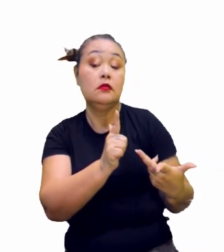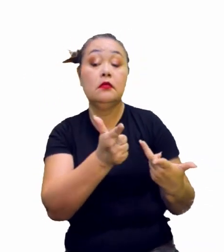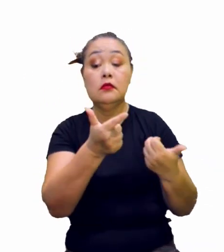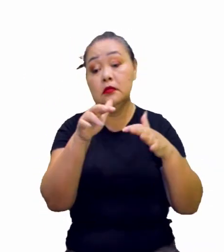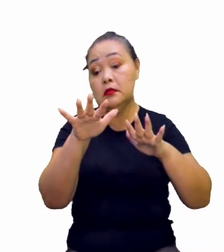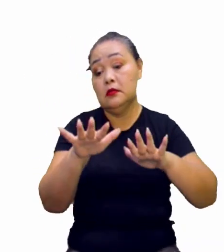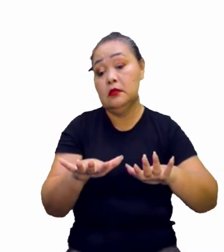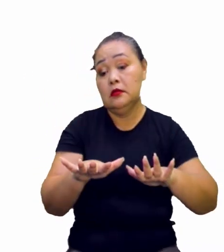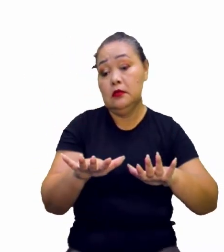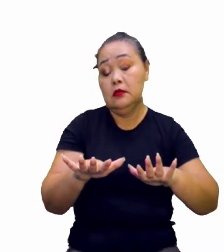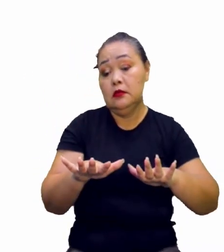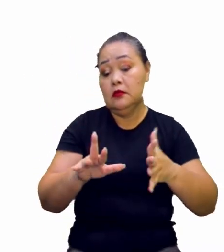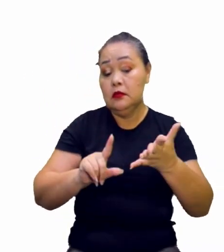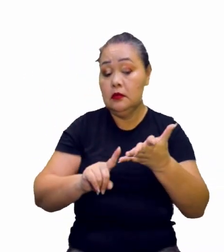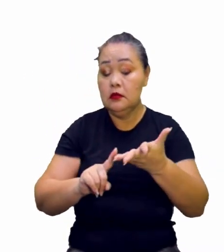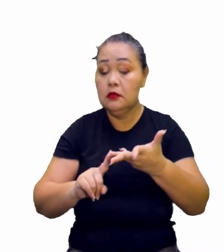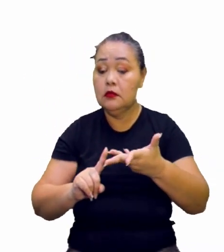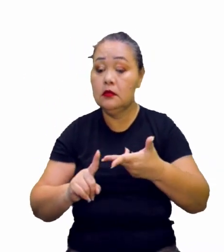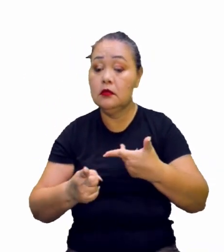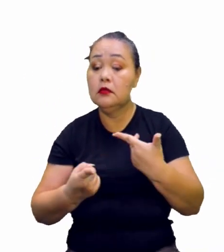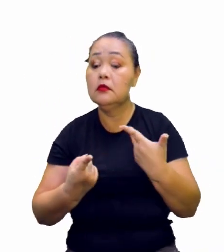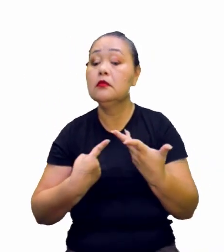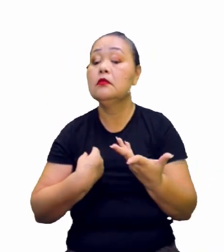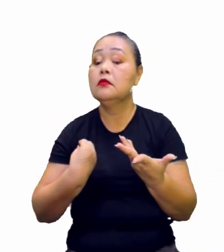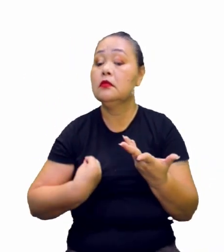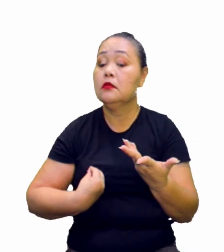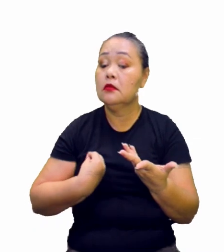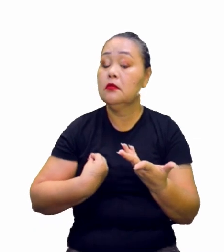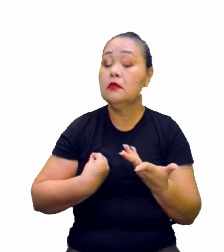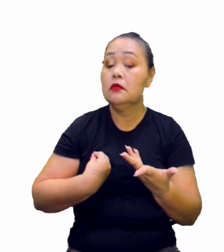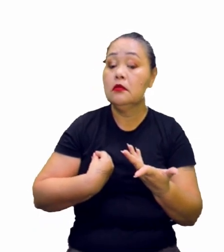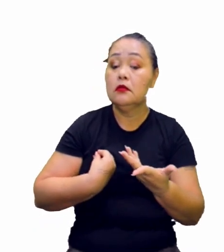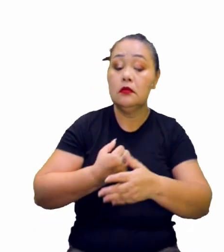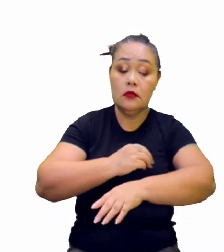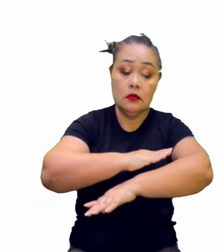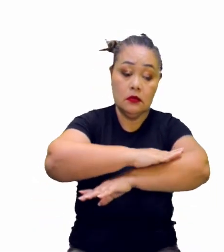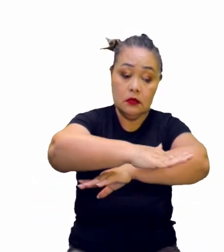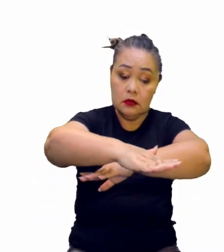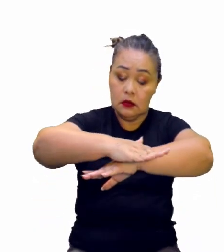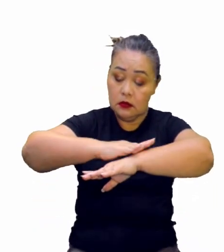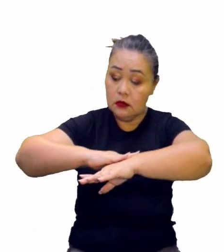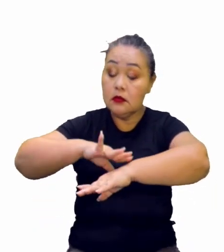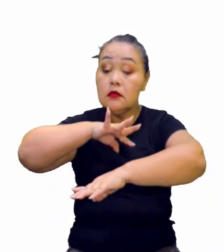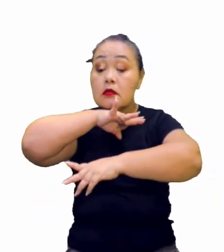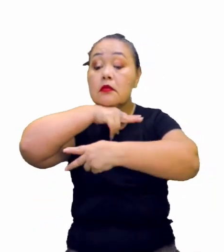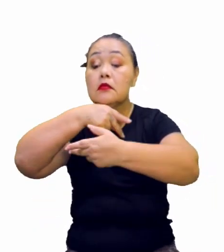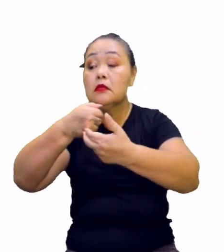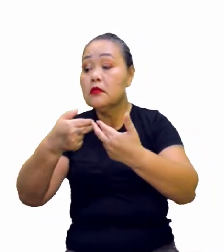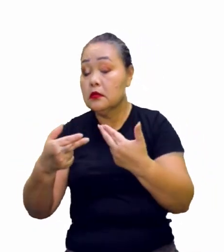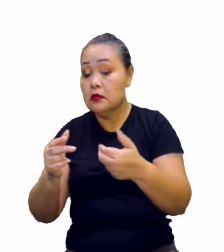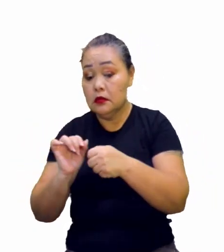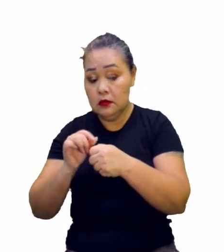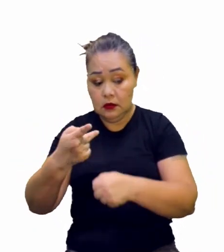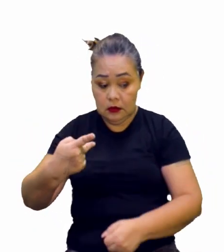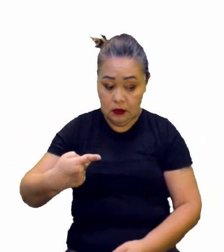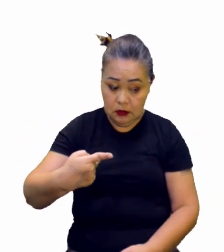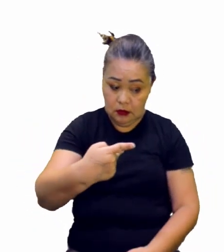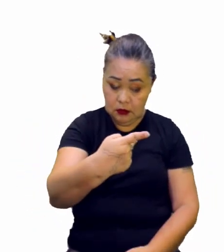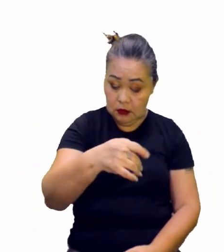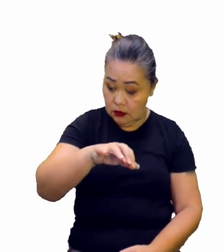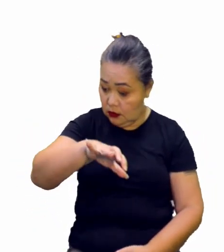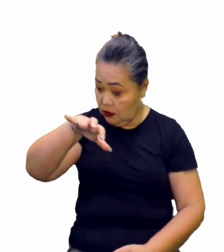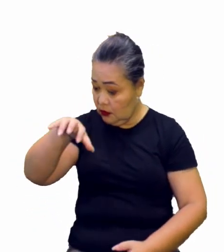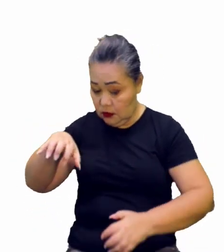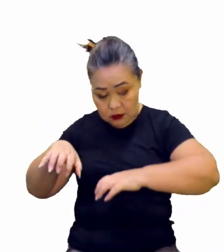essa heterogeneidade entre vegetais, animais e essa interação entre eles. São dependentes,